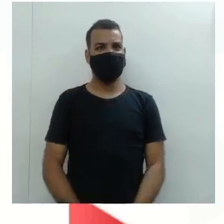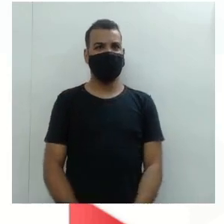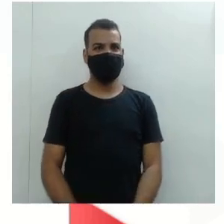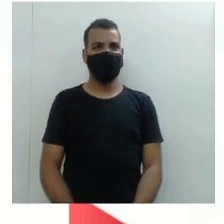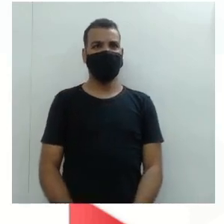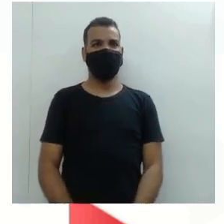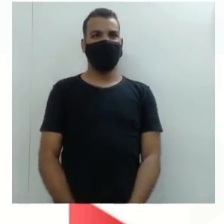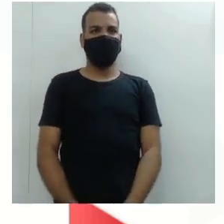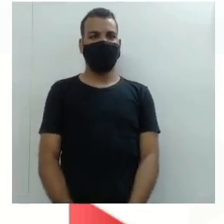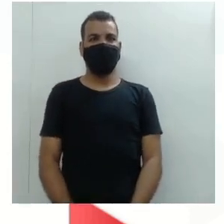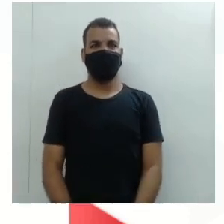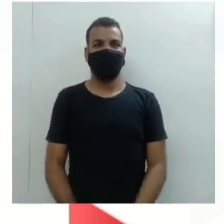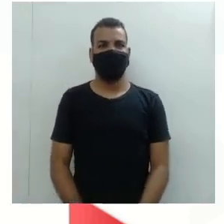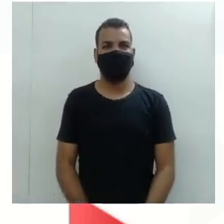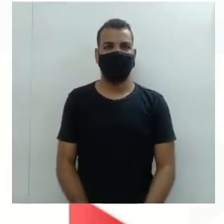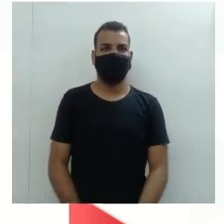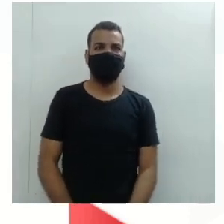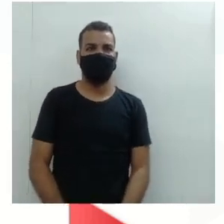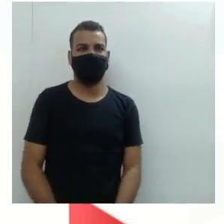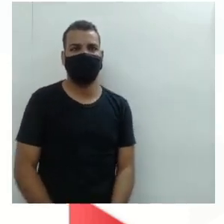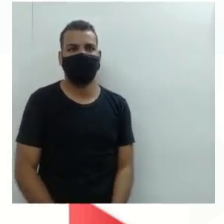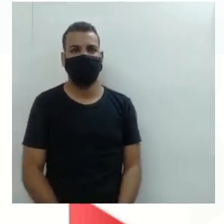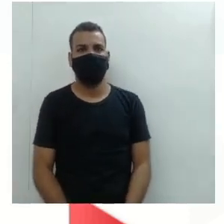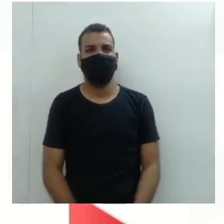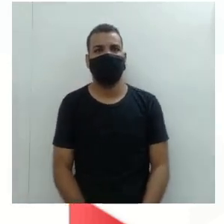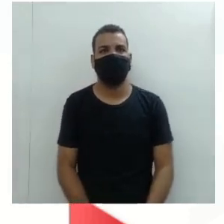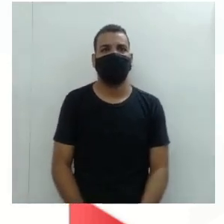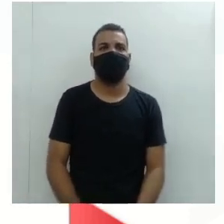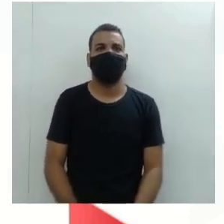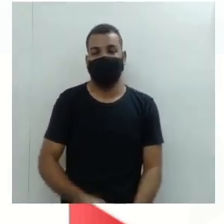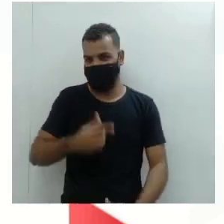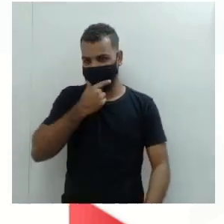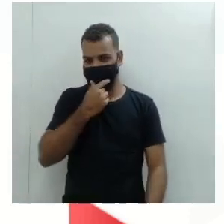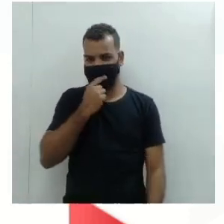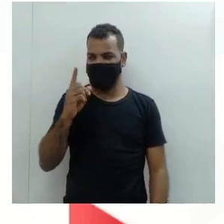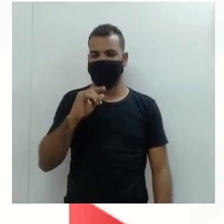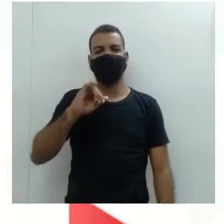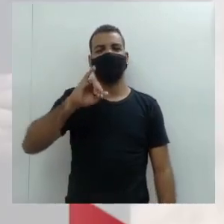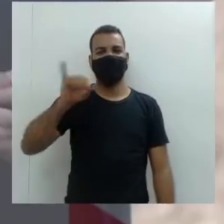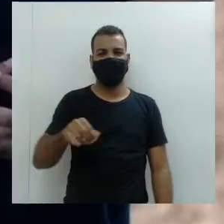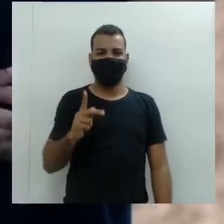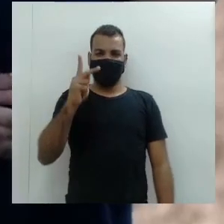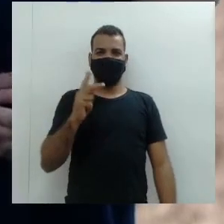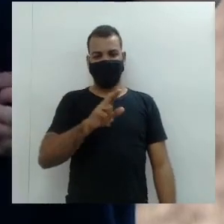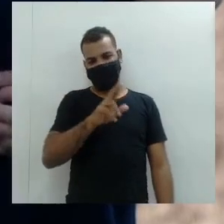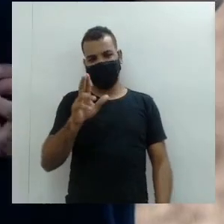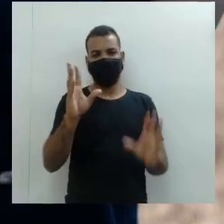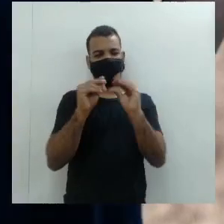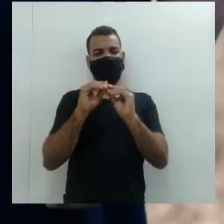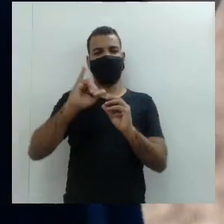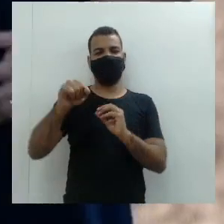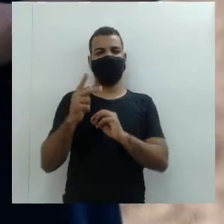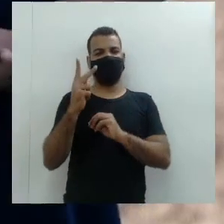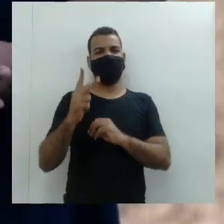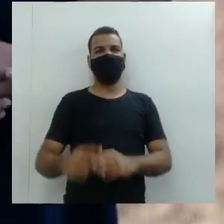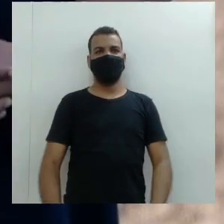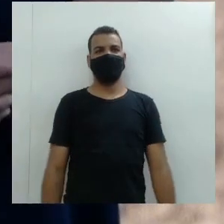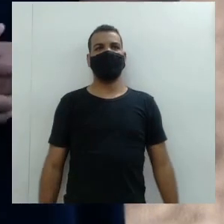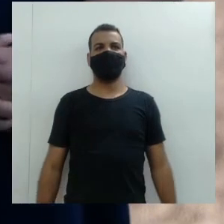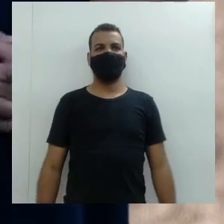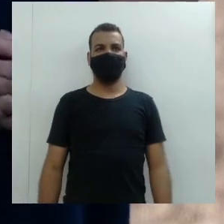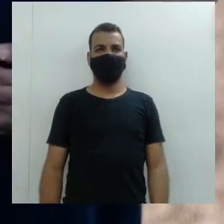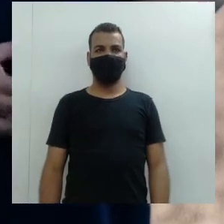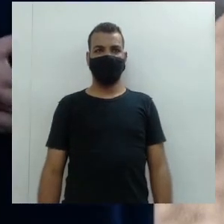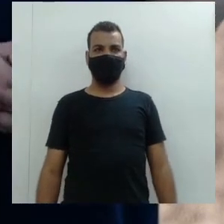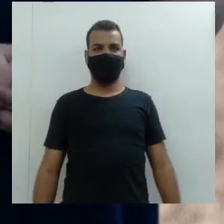Lins. Isso, o JK. Chamado JK, a questão de Brasília, né? Exatamente. Olha aí o nosso Pernambucano. Ou também o presidente Bossa